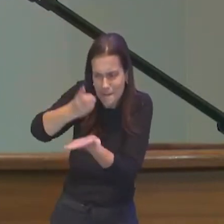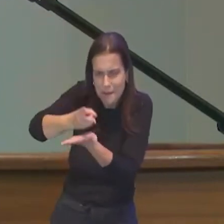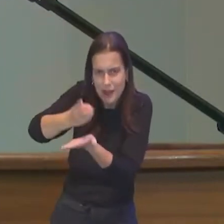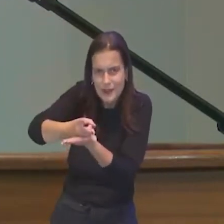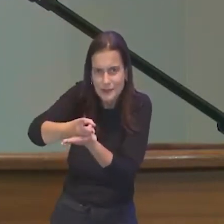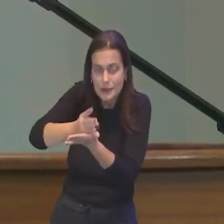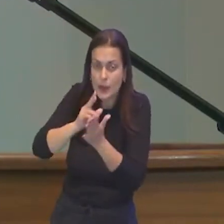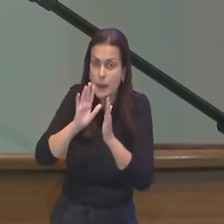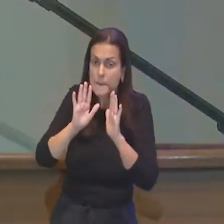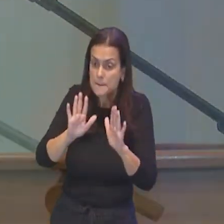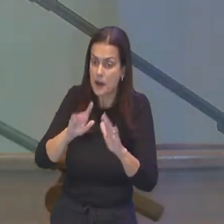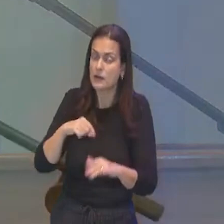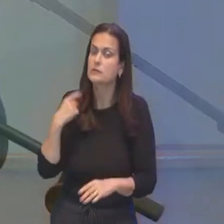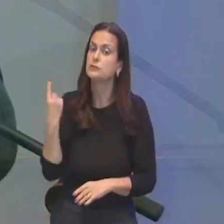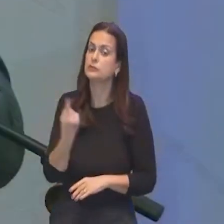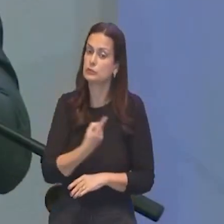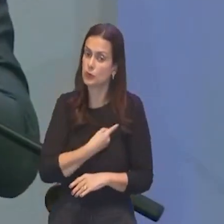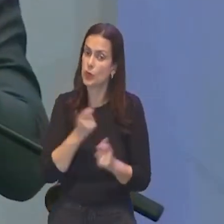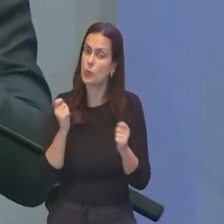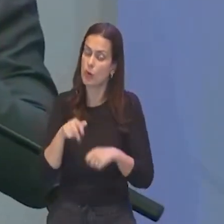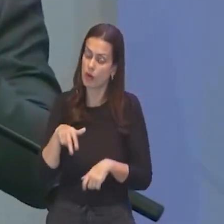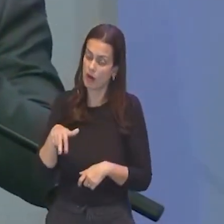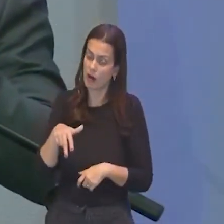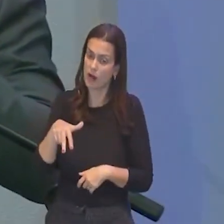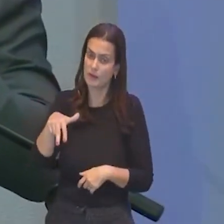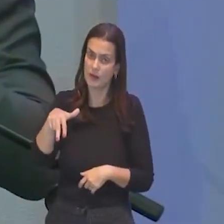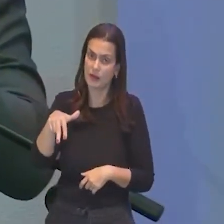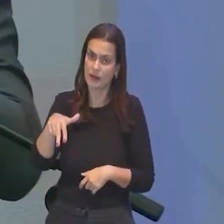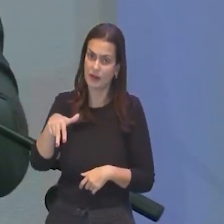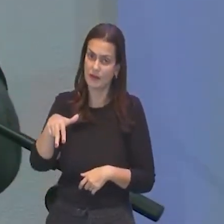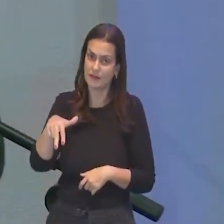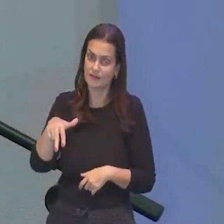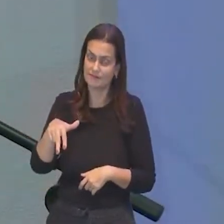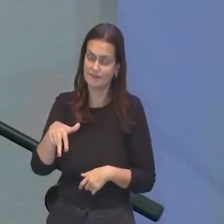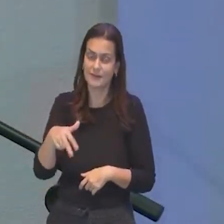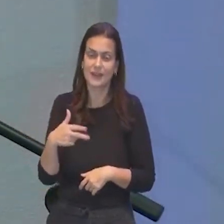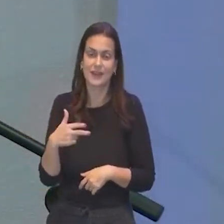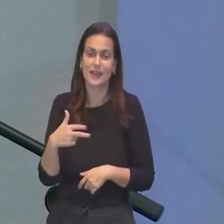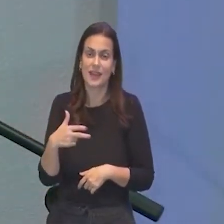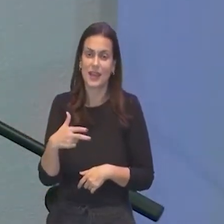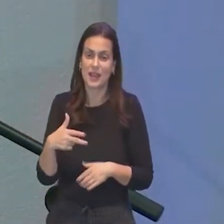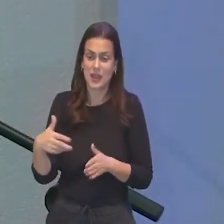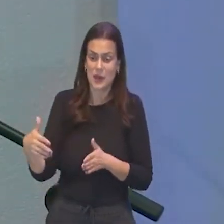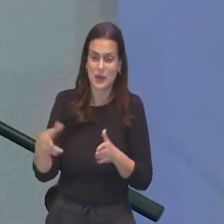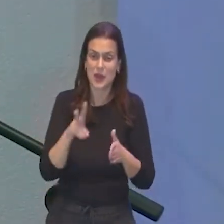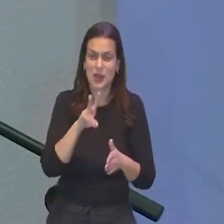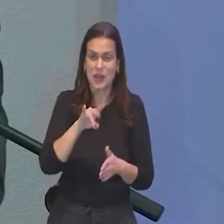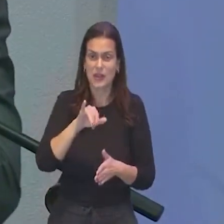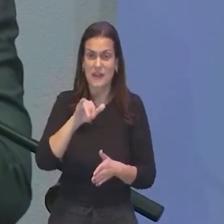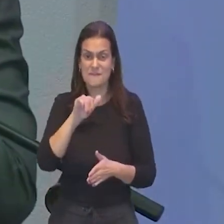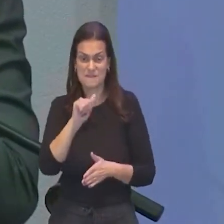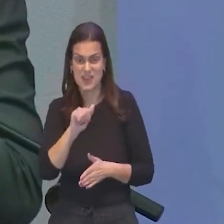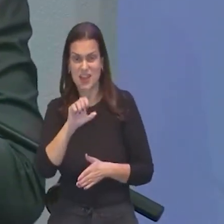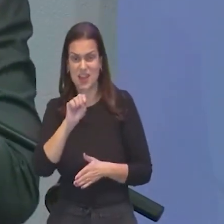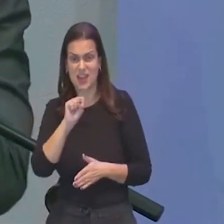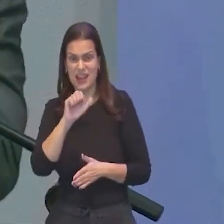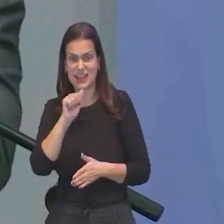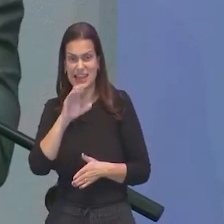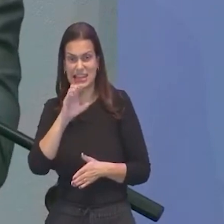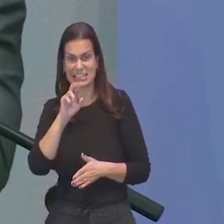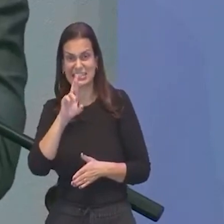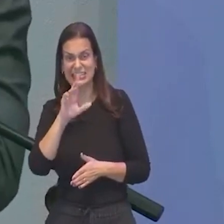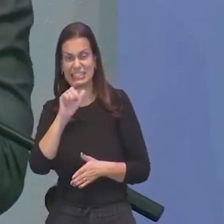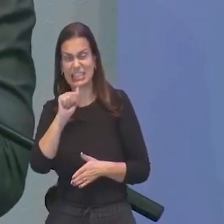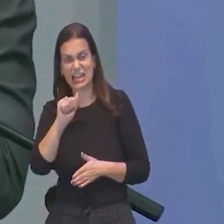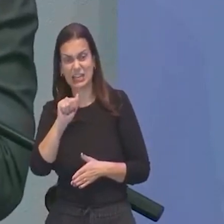Mas uma coisa nós podemos apenas caminhar, que foi a via sacra, o local da sua morte, porque no Calvário, nem